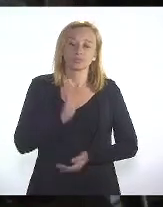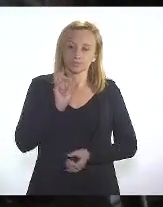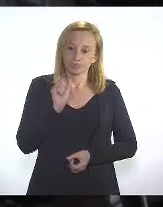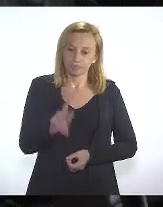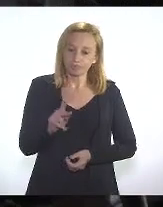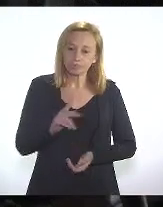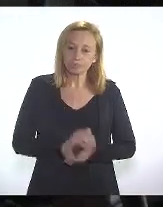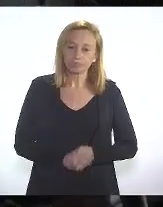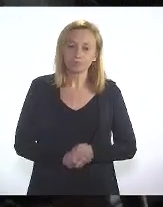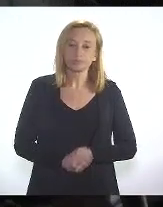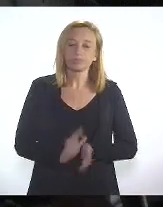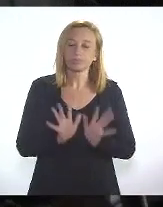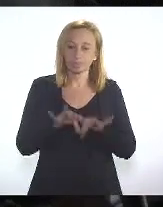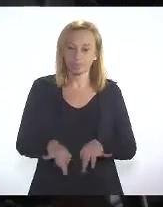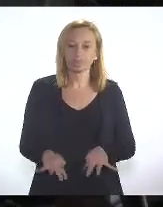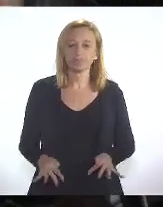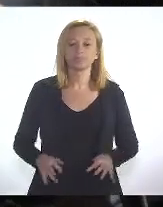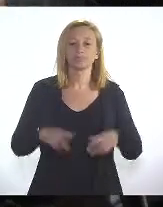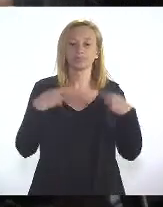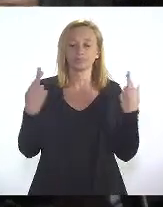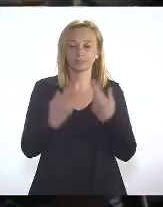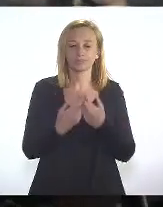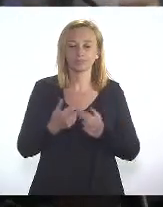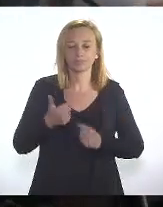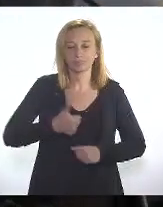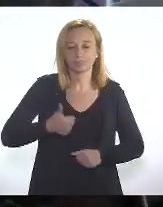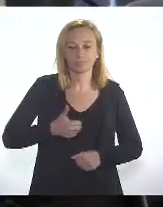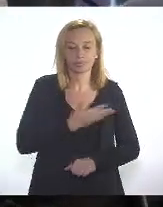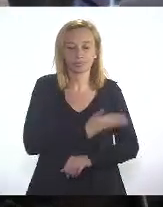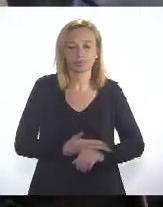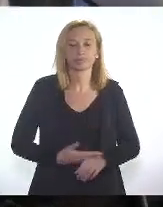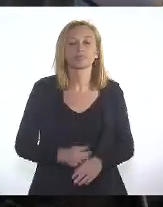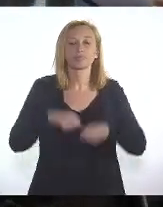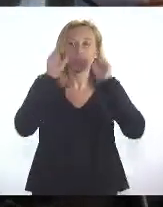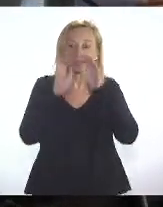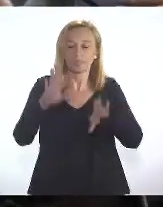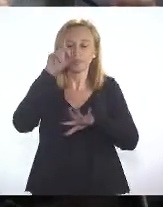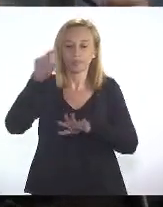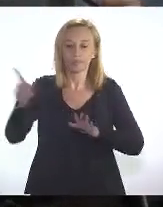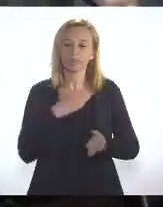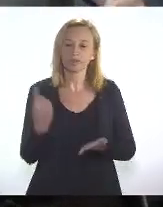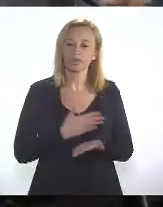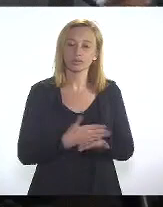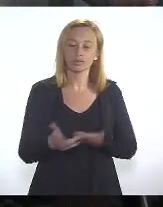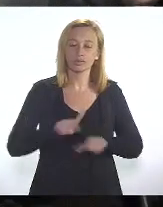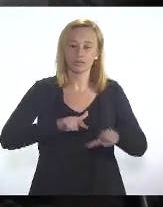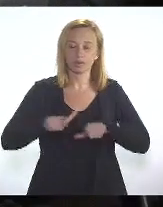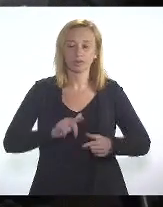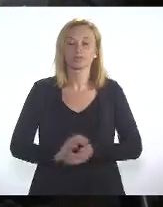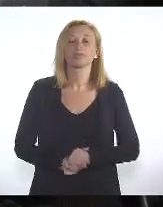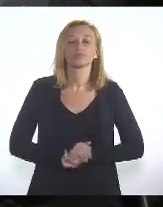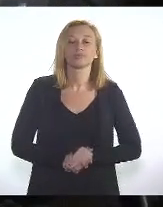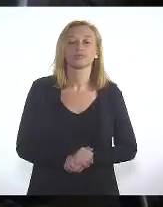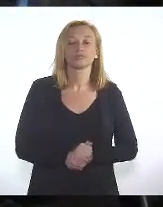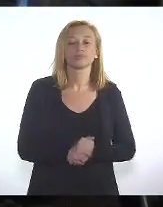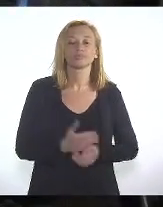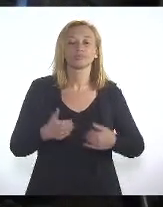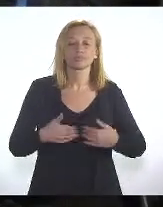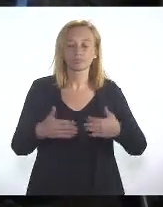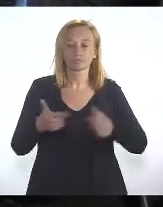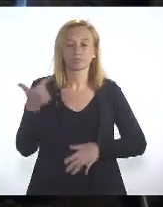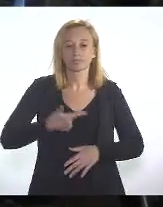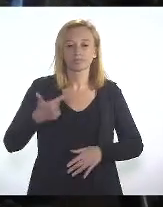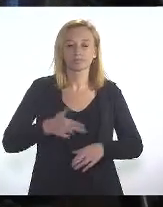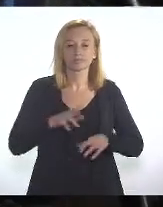Ok. Está encerrada a primeira sessão extraordinária. Havendo número legal sobre a proteção de Deus, iniciamos os nossos trabalhos. Está aberta a segunda